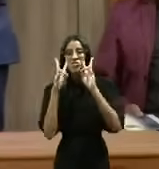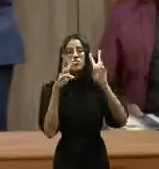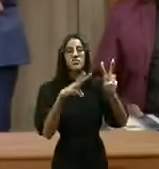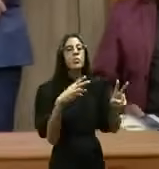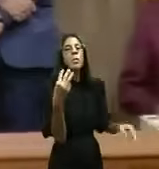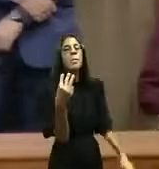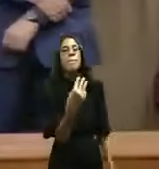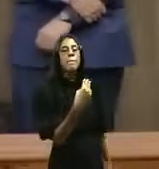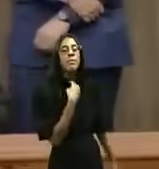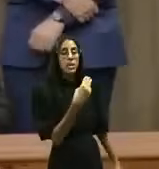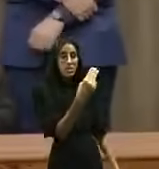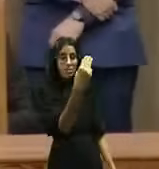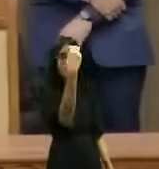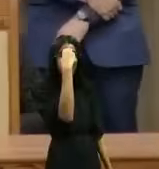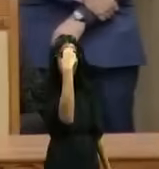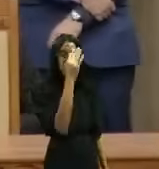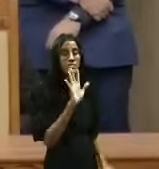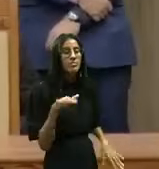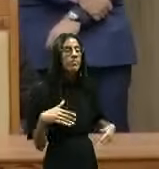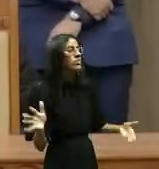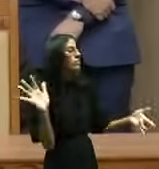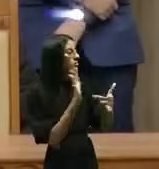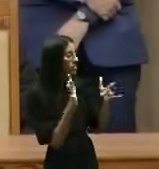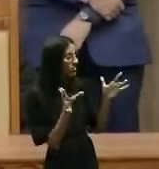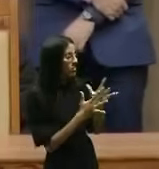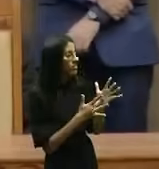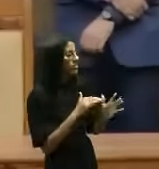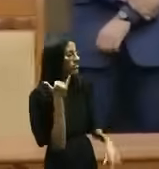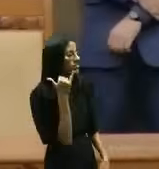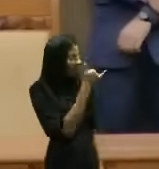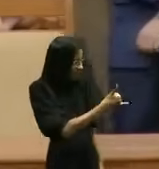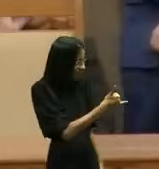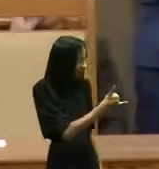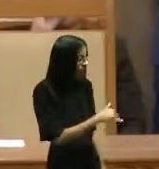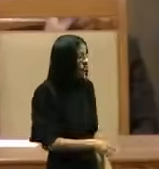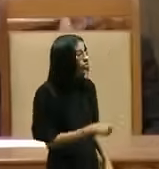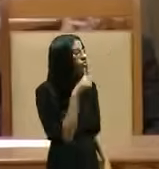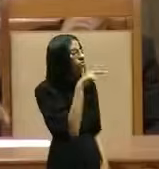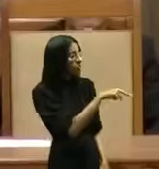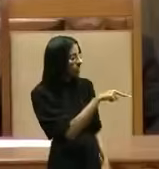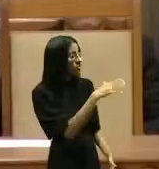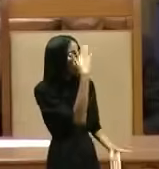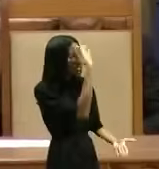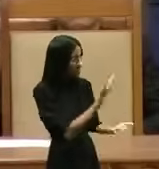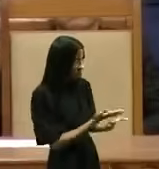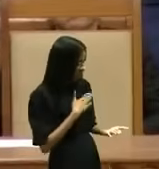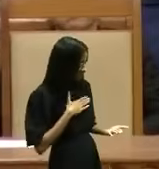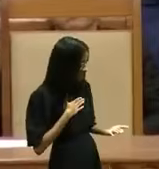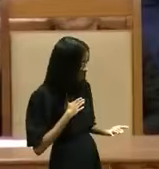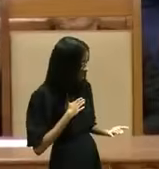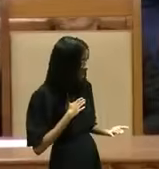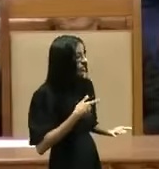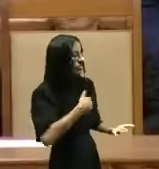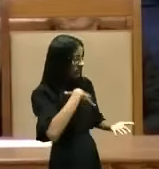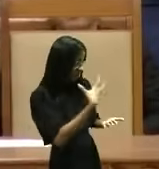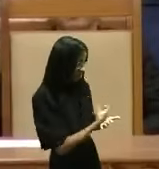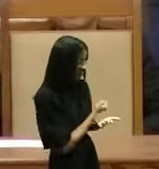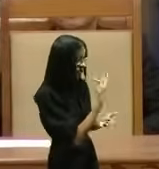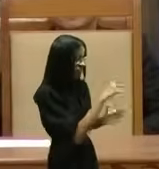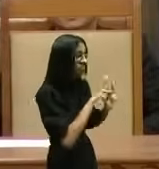mandaram chamar Jesus aí Jesus disse se creres em mim pronto aí o que foi que ela disse para